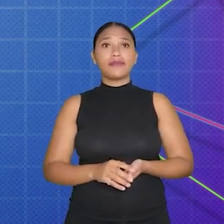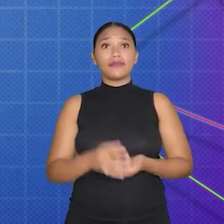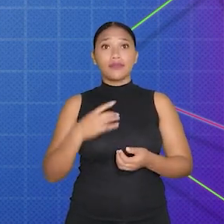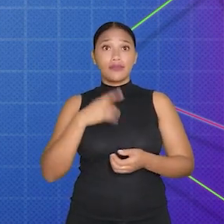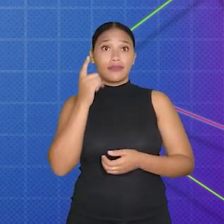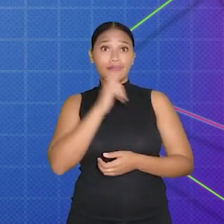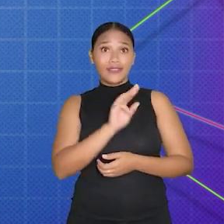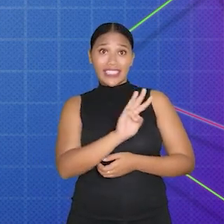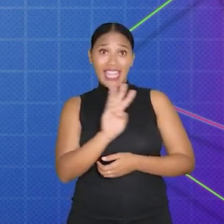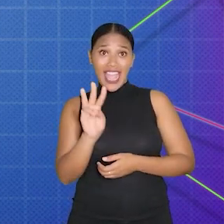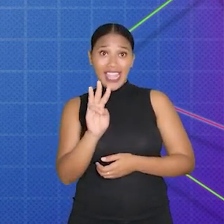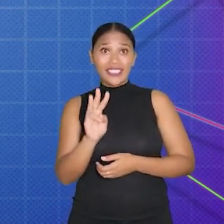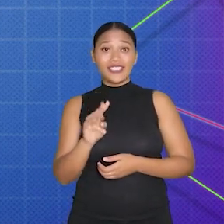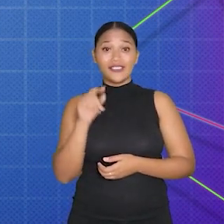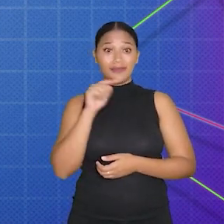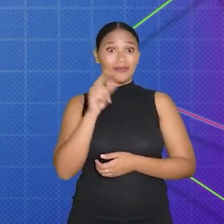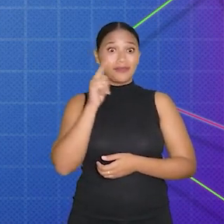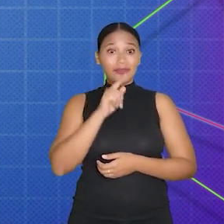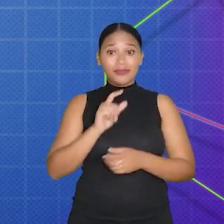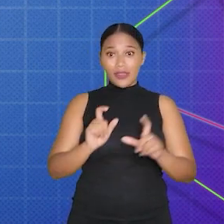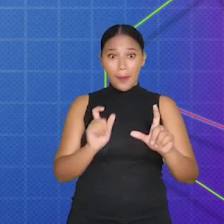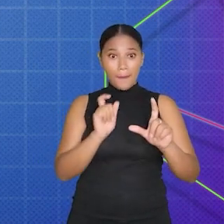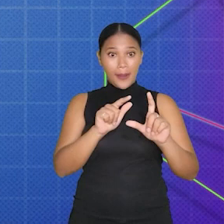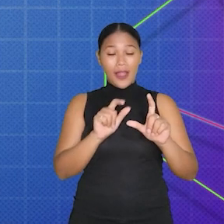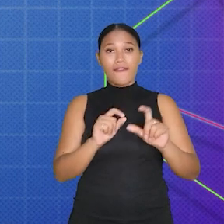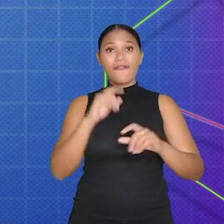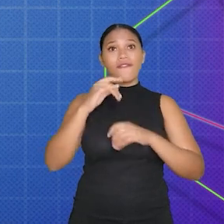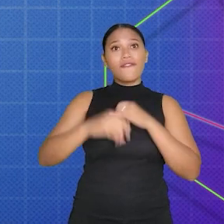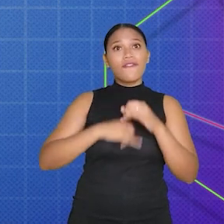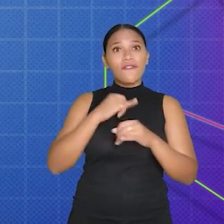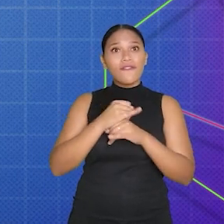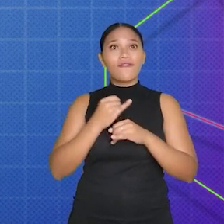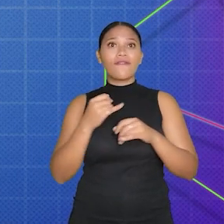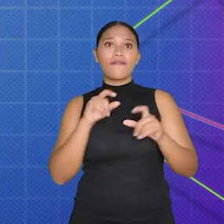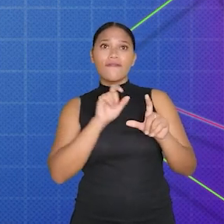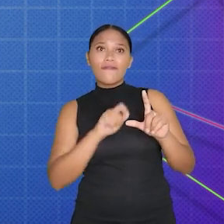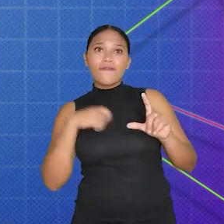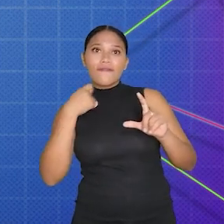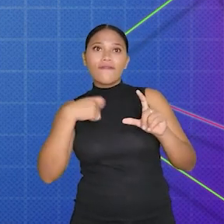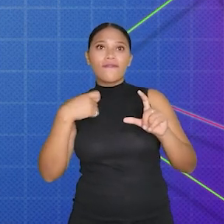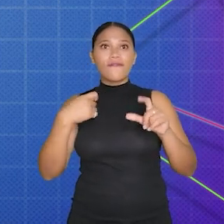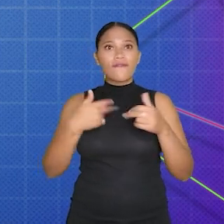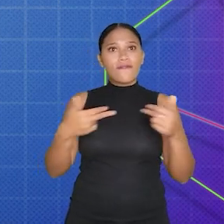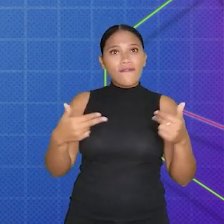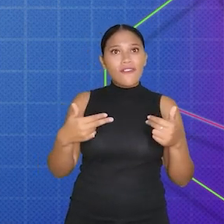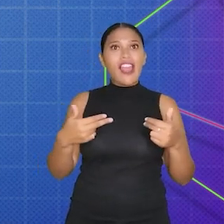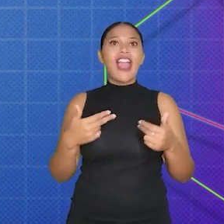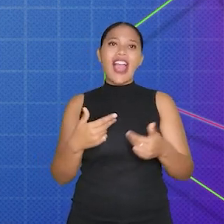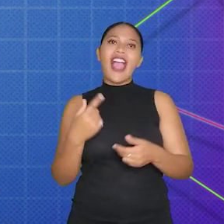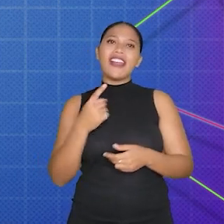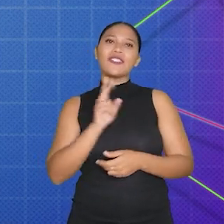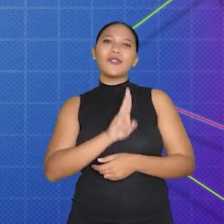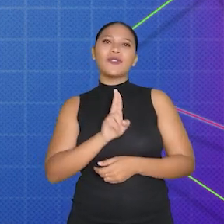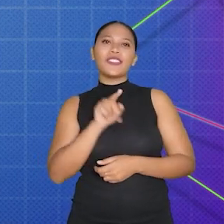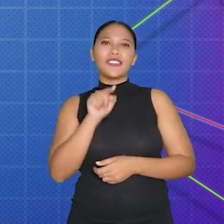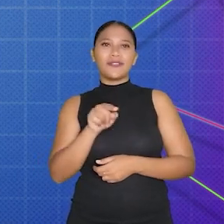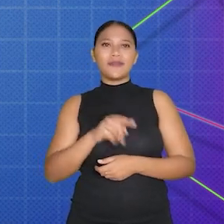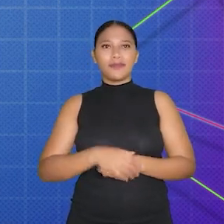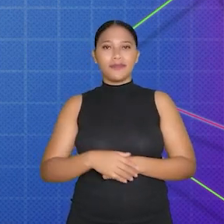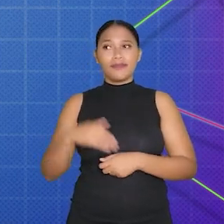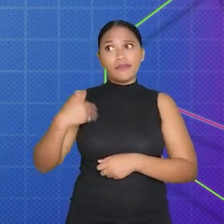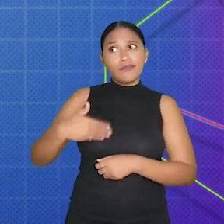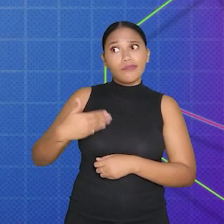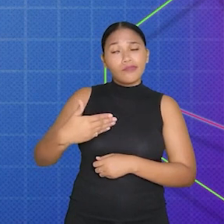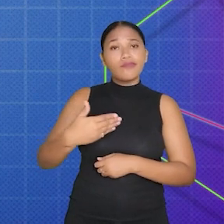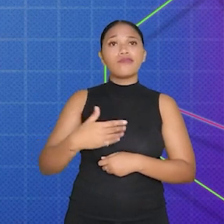ou Safari, para acessar sites, páginas da web, arquivos, vídeos, imagens e outros conteúdos online. Nos